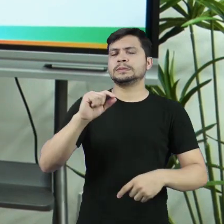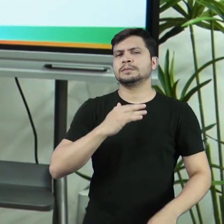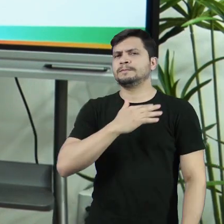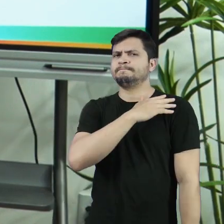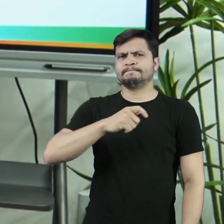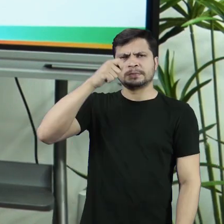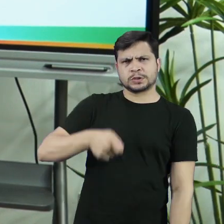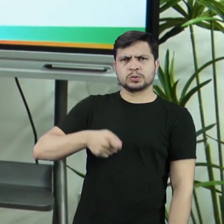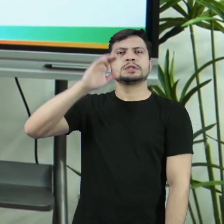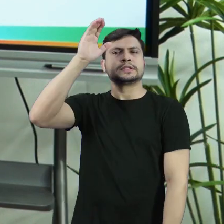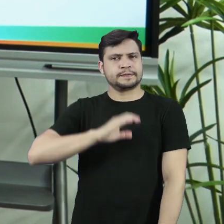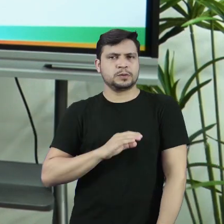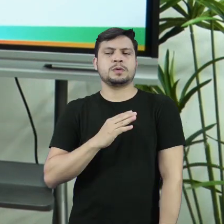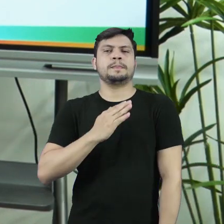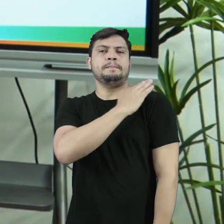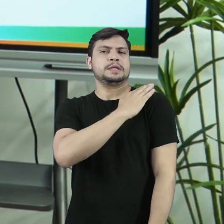ditadura militar que vai de